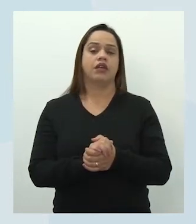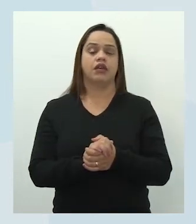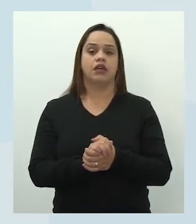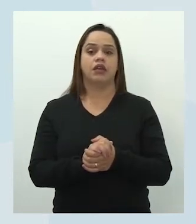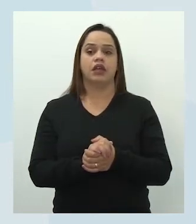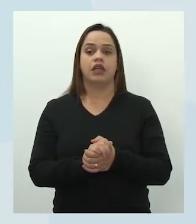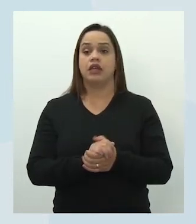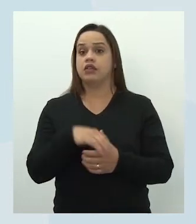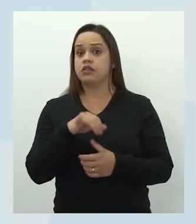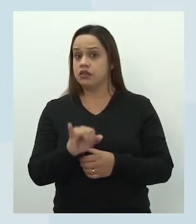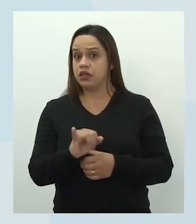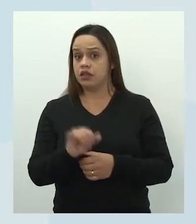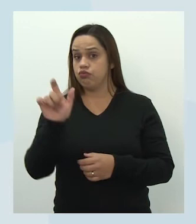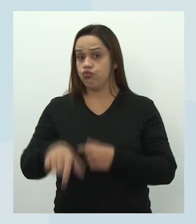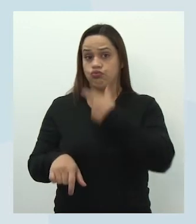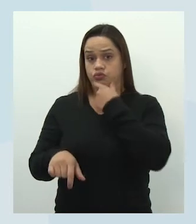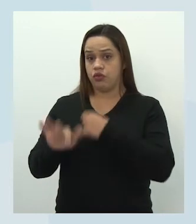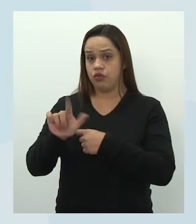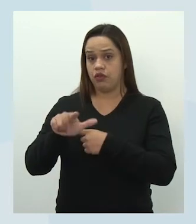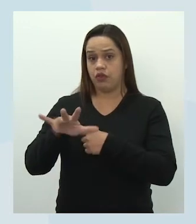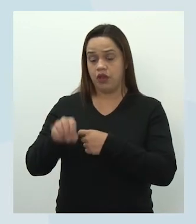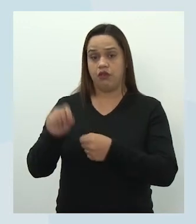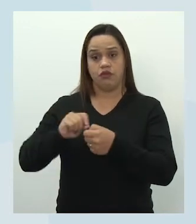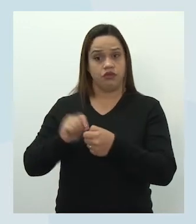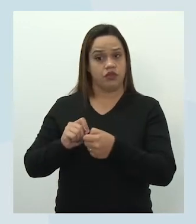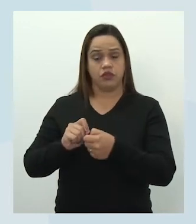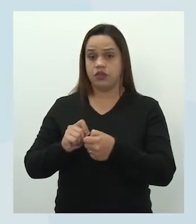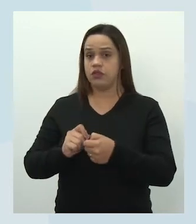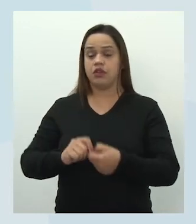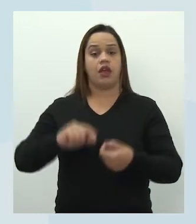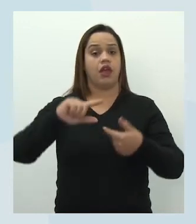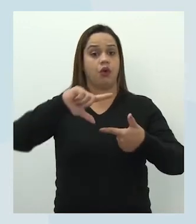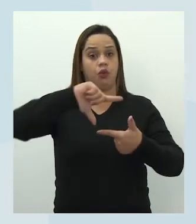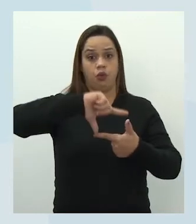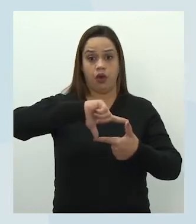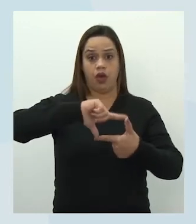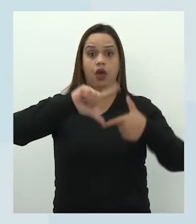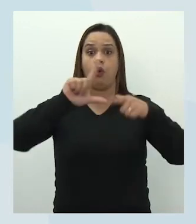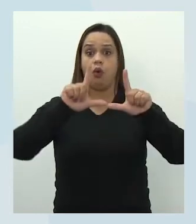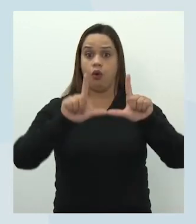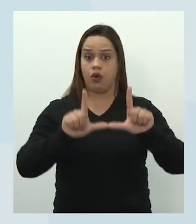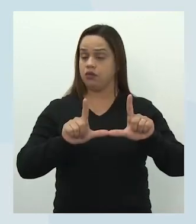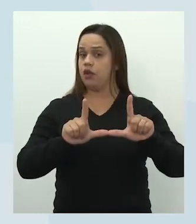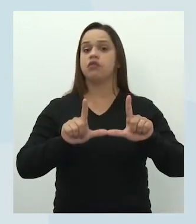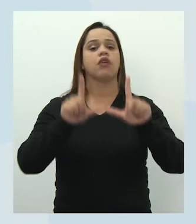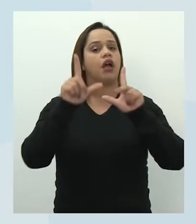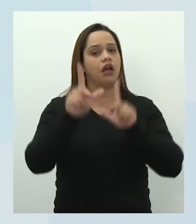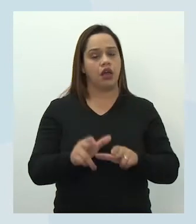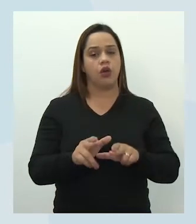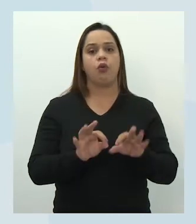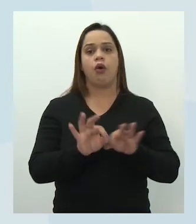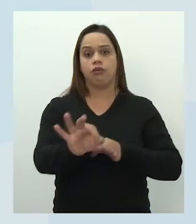jardim do seu Flávio. Né, Renan? Isso, mas a gente pode ver mais claramente, Carol. Passa ao próximo slide, por favor.